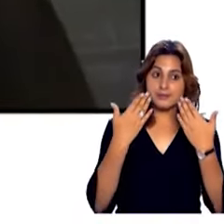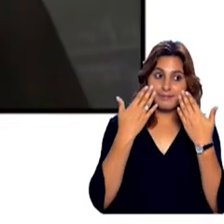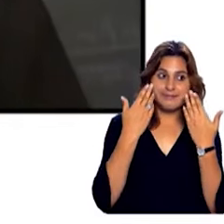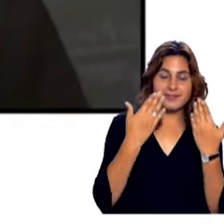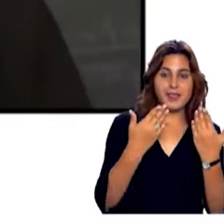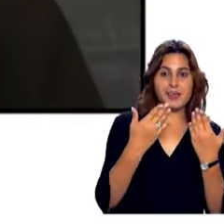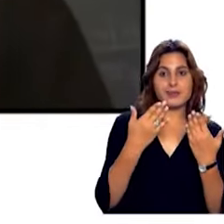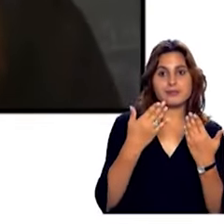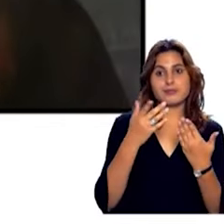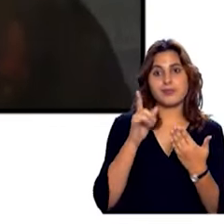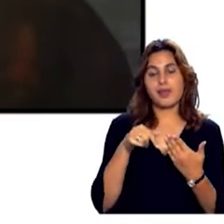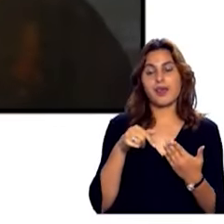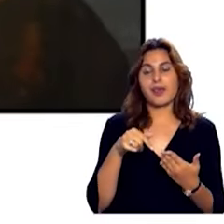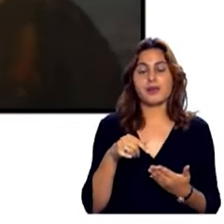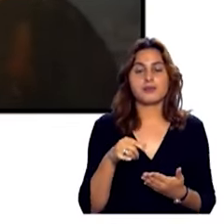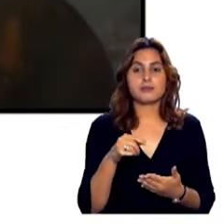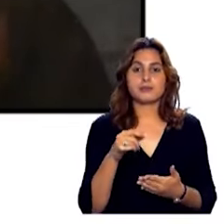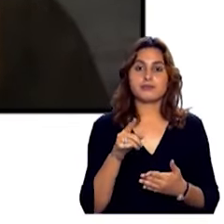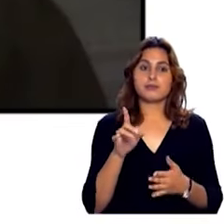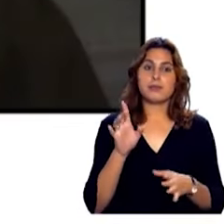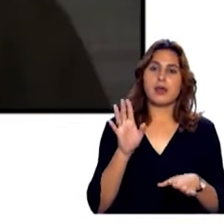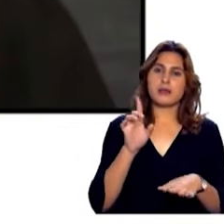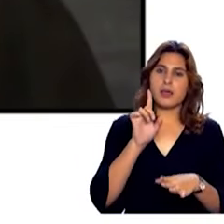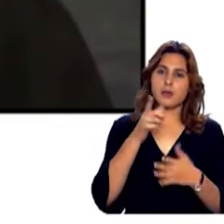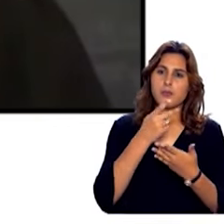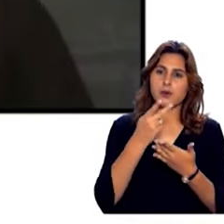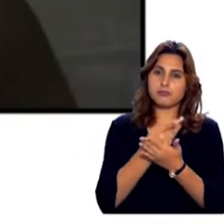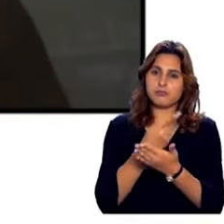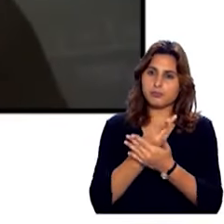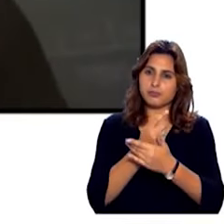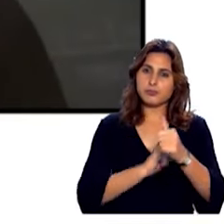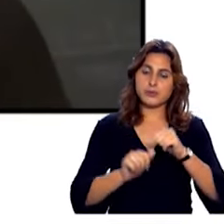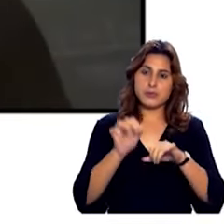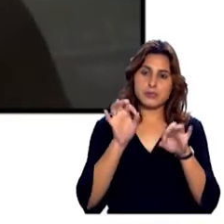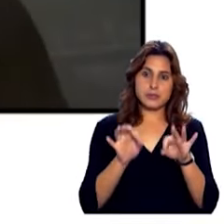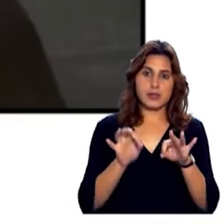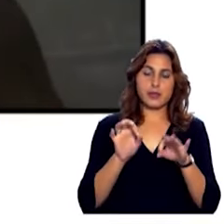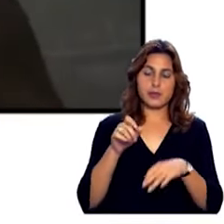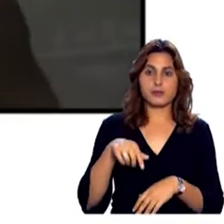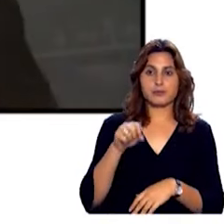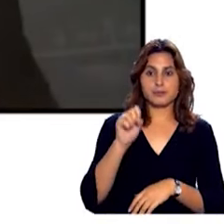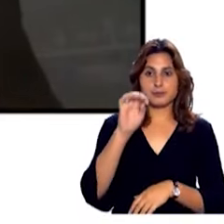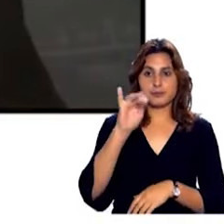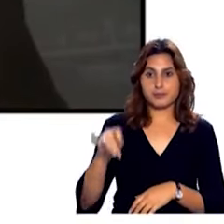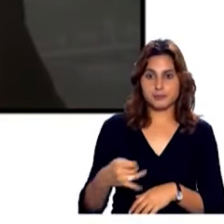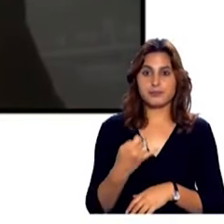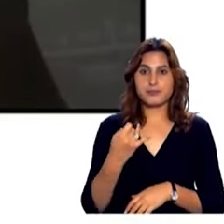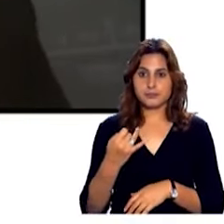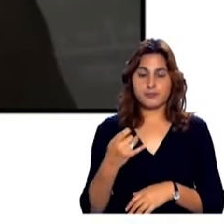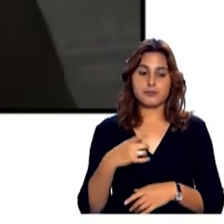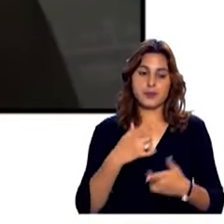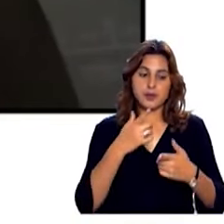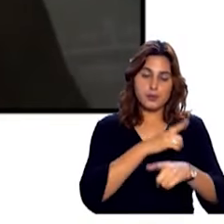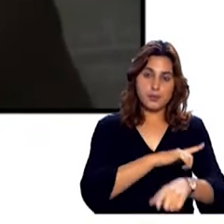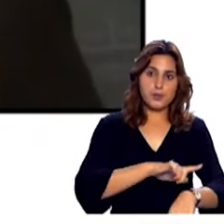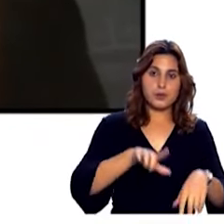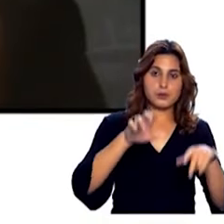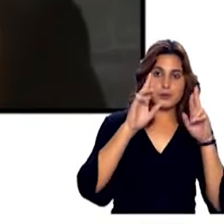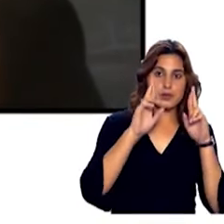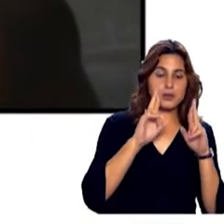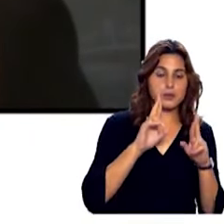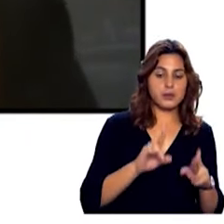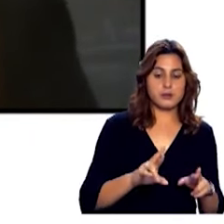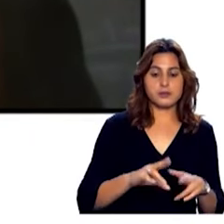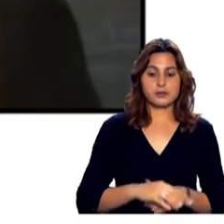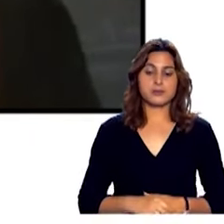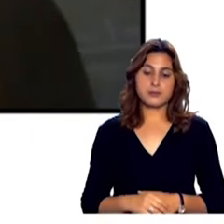dispositivo também serve para que haja a correção por parte do STJ de algum desmando ético dos tribunais superiores e para terminar